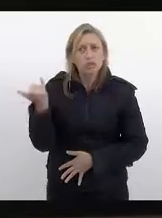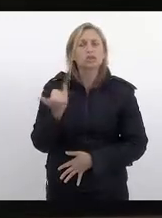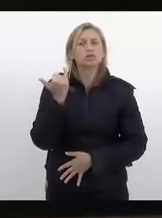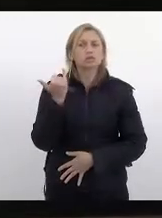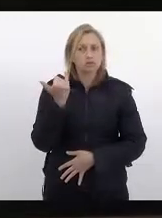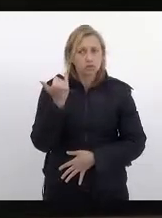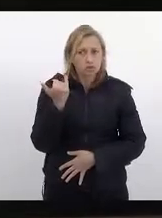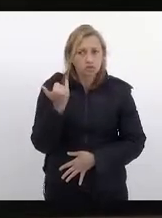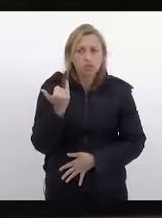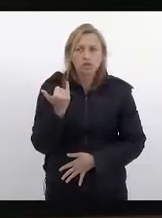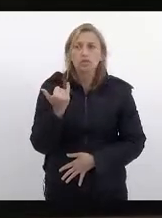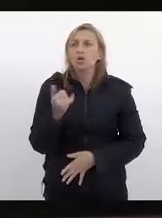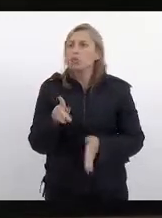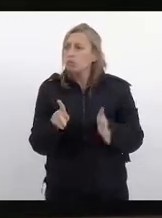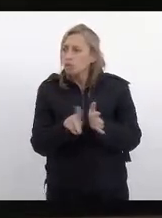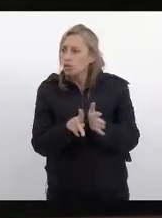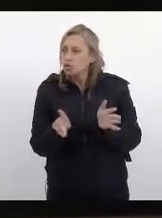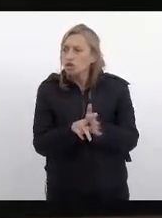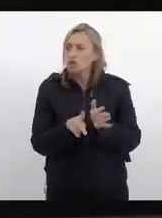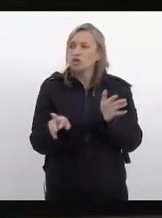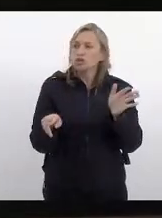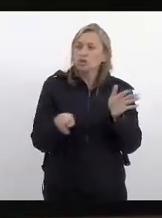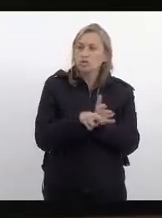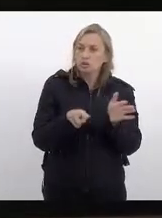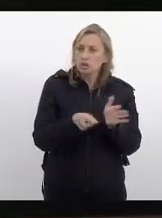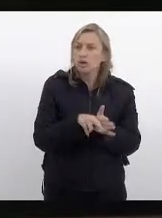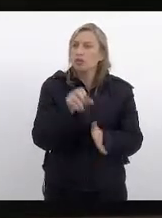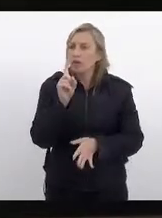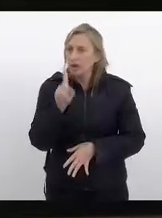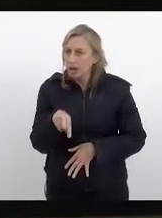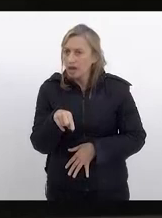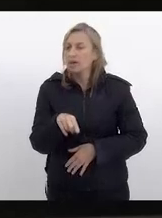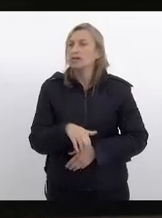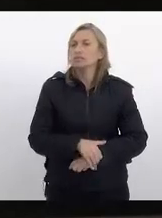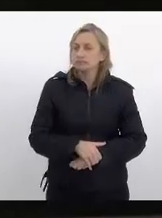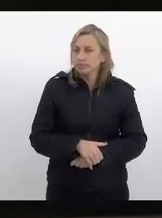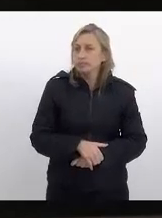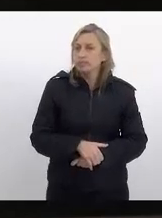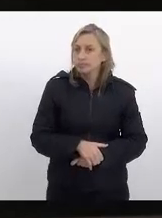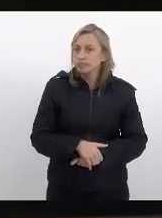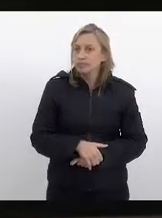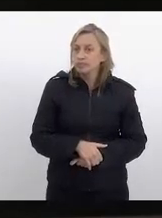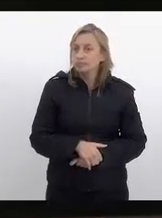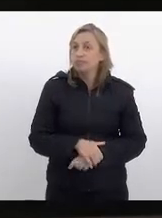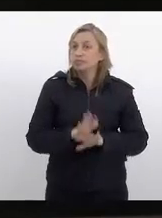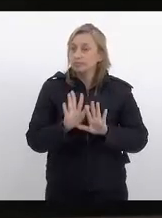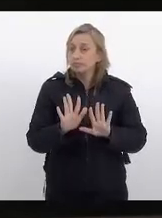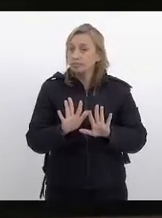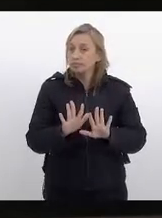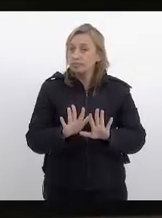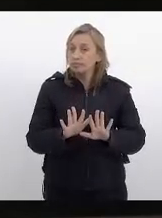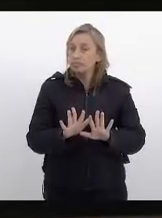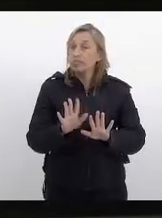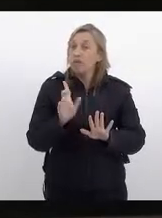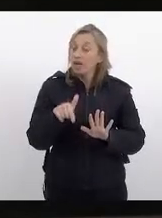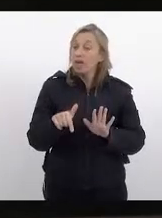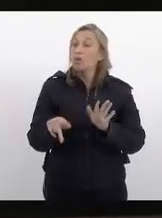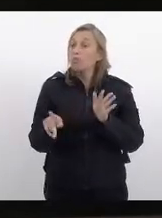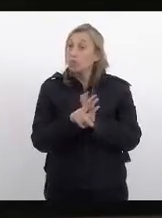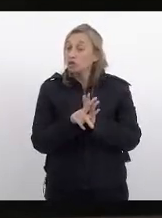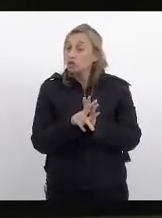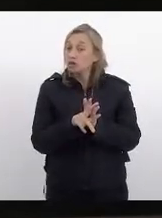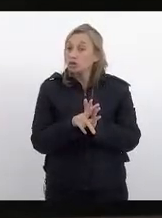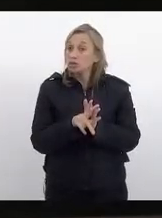né é um projeto de resolução é um projeto de resolução no entanto é um é um